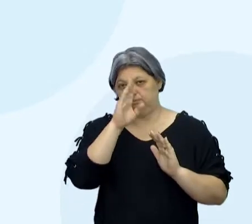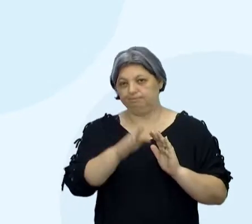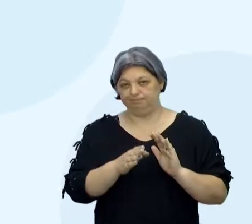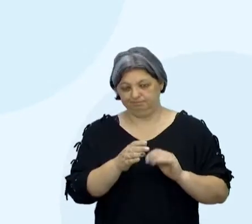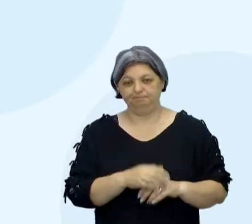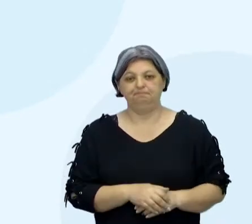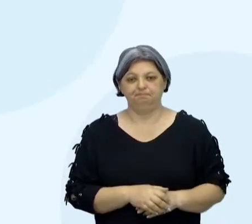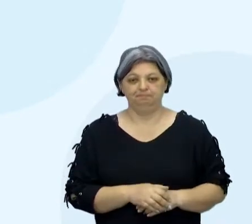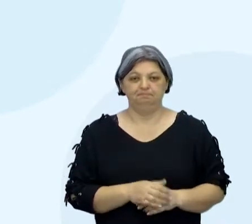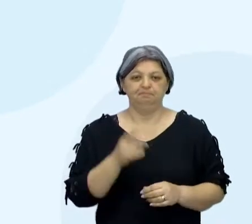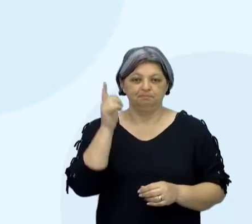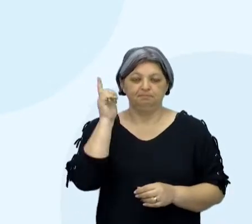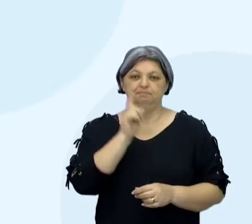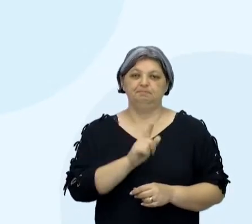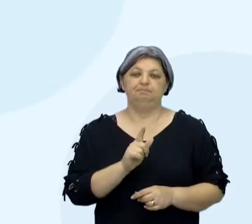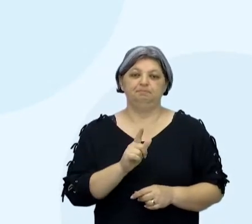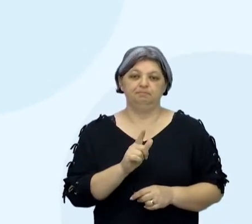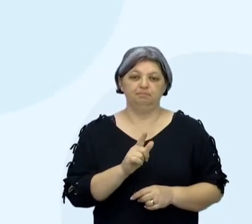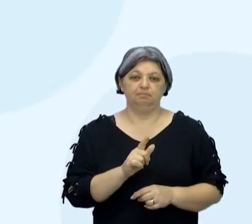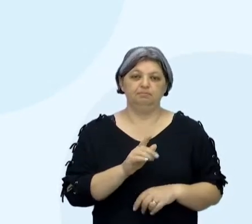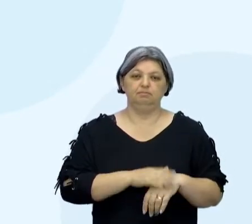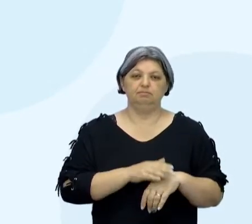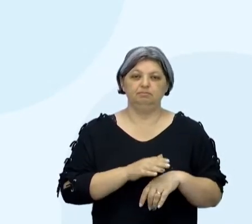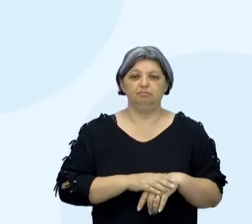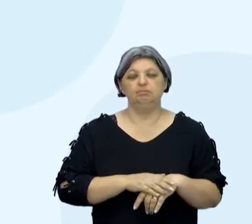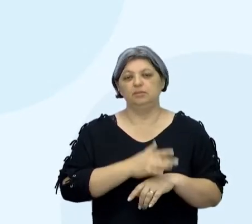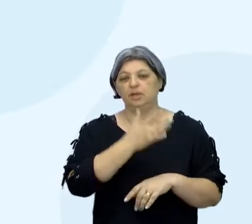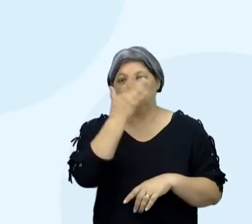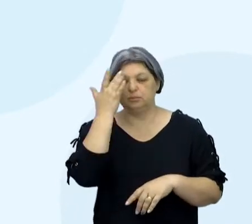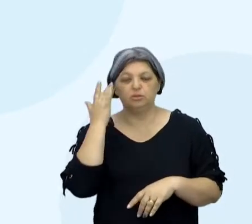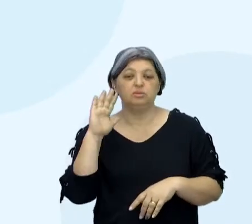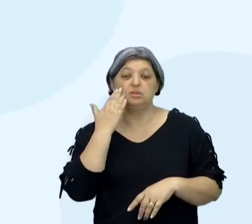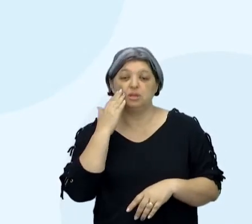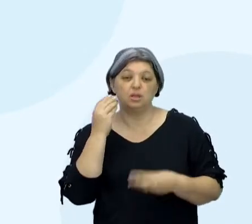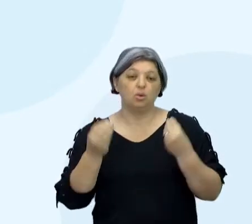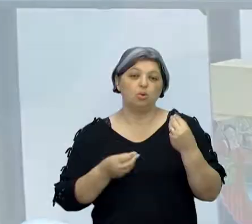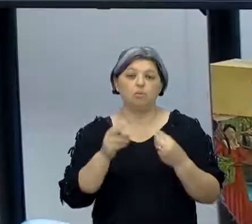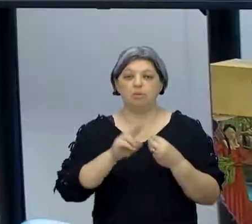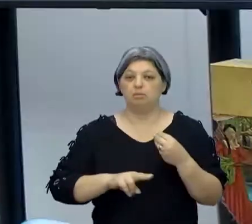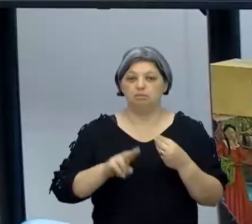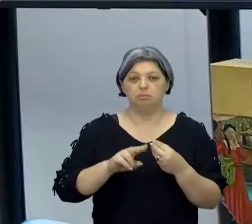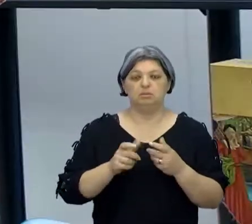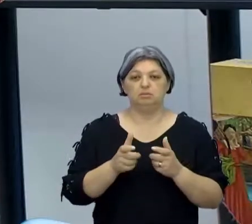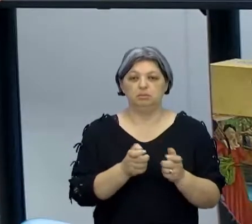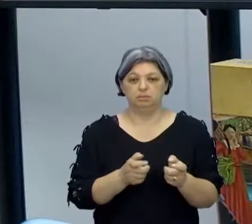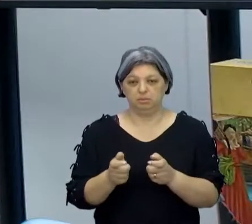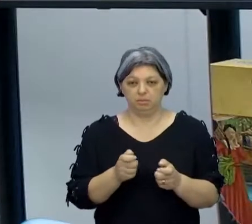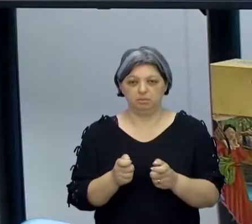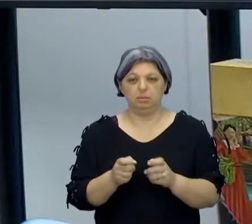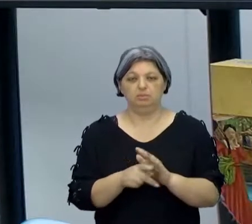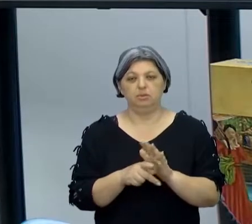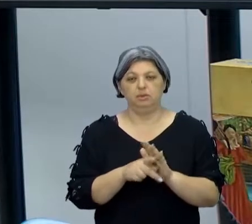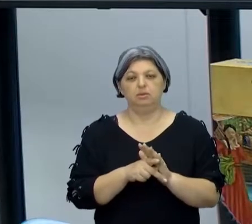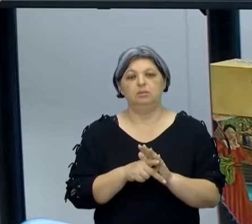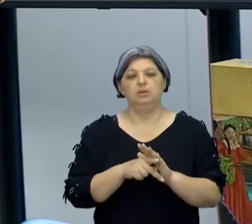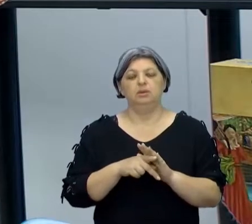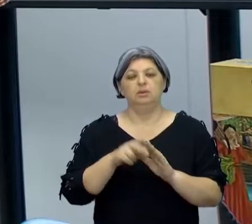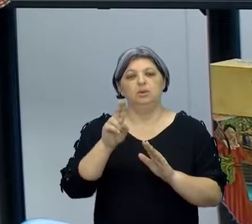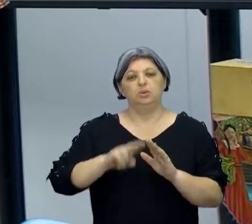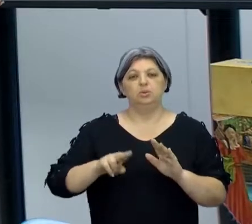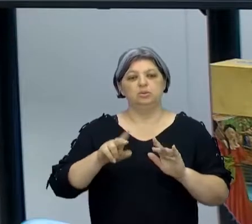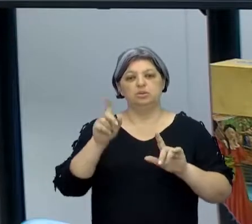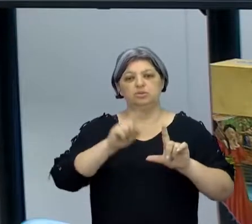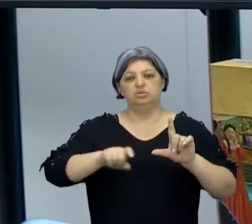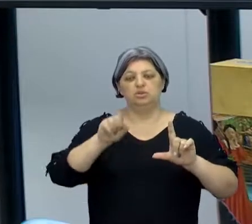aí para a gente conseguir fazer com que as pessoas entendam o nosso jogo. Normalmente, quando a gente está falando de jogos digitais, eles trabalham com